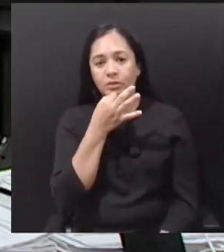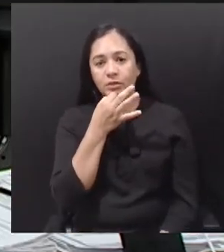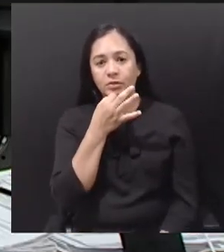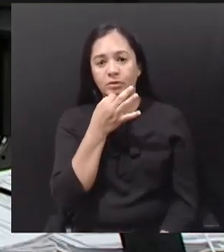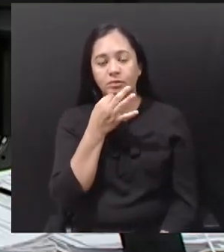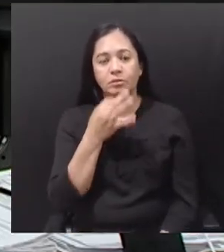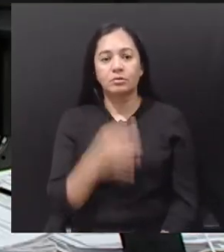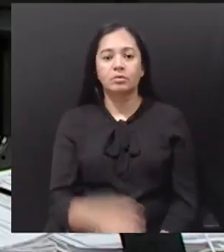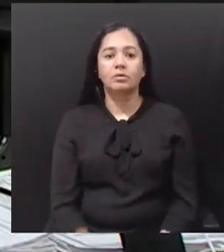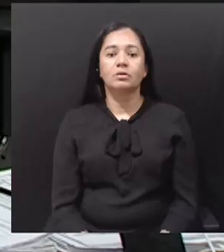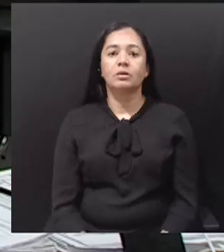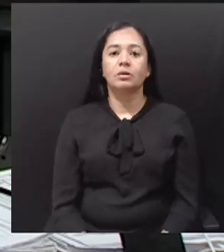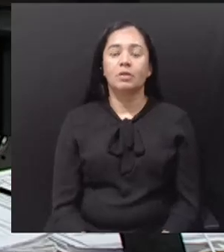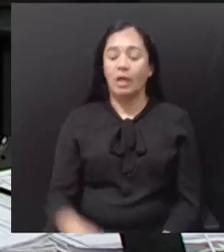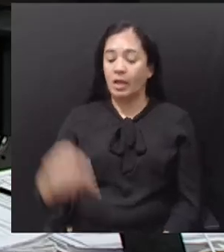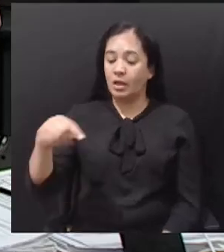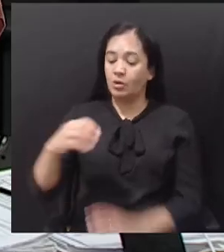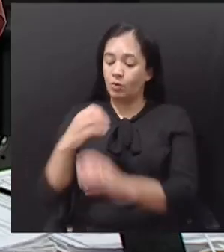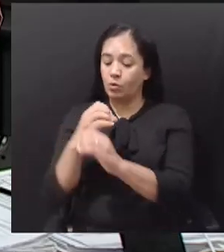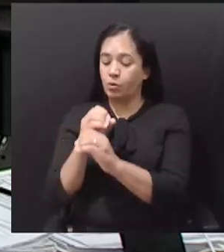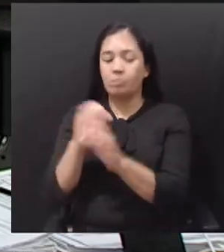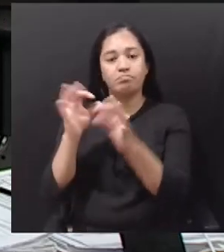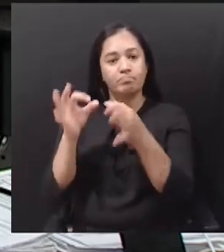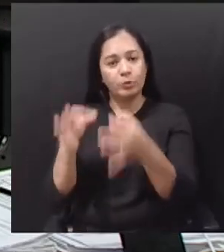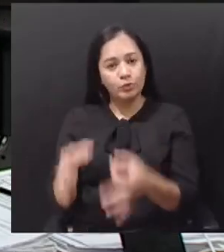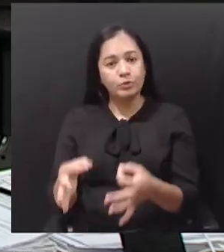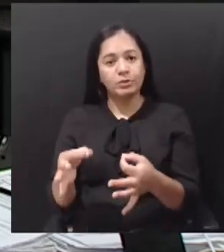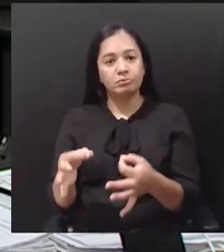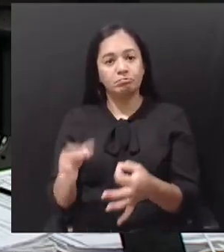esse laboratório deu certo, né, em